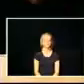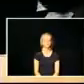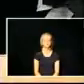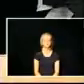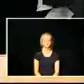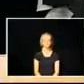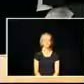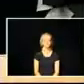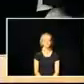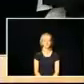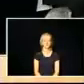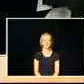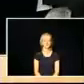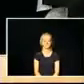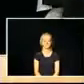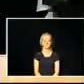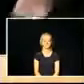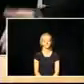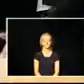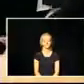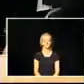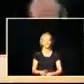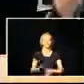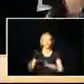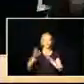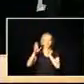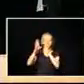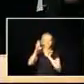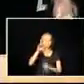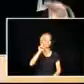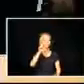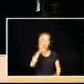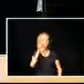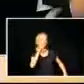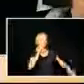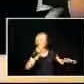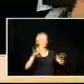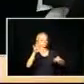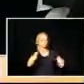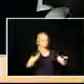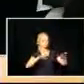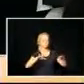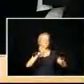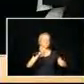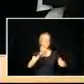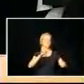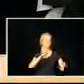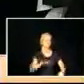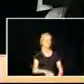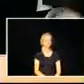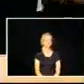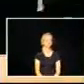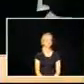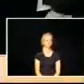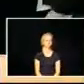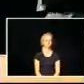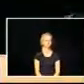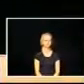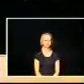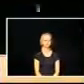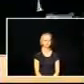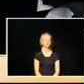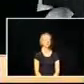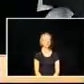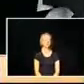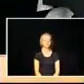passado do prédio de Ubatuba. Veio uma suplementação de 2 milhões, inclusive está comigo, nós vamos dar parecer e já vamos